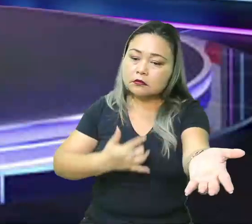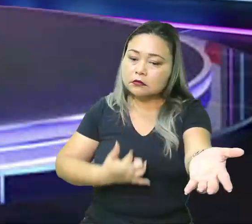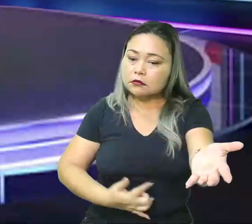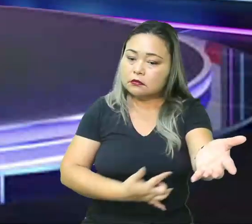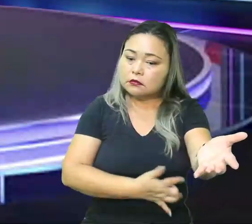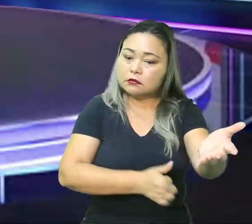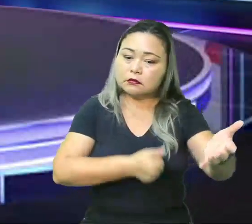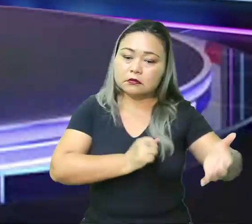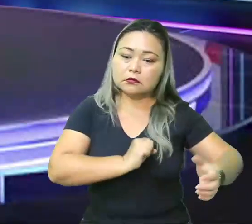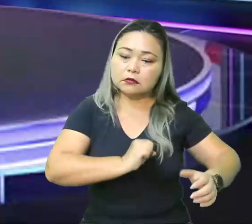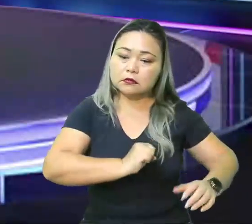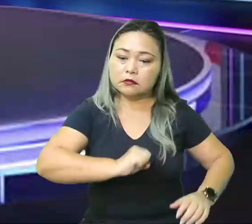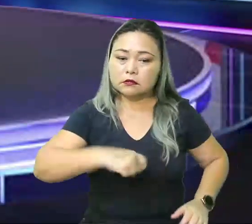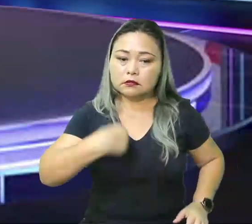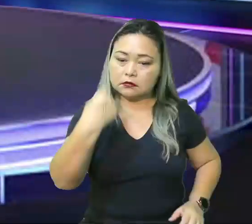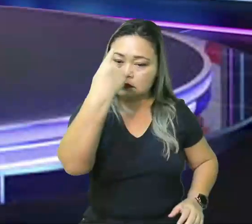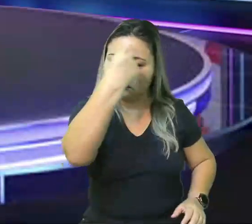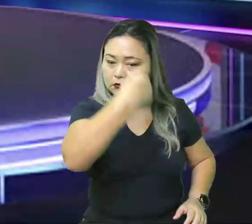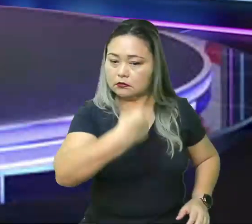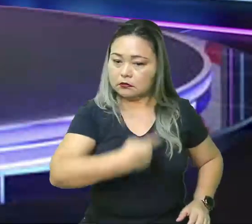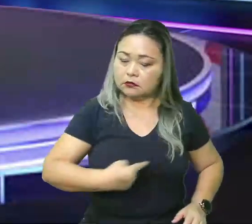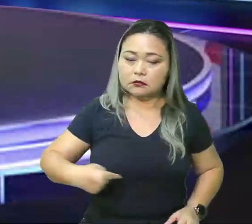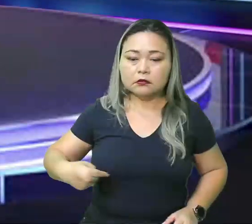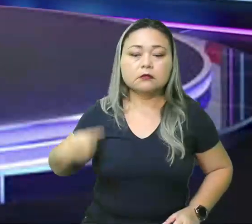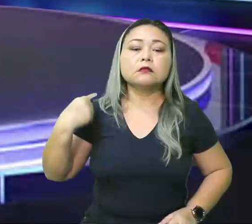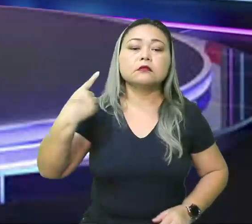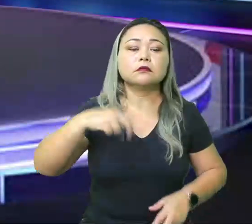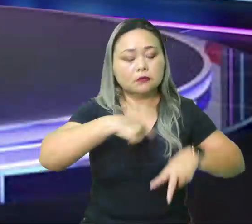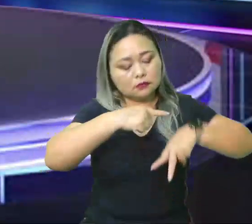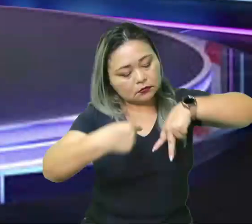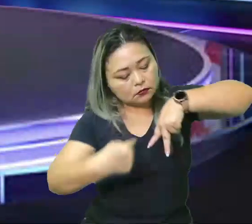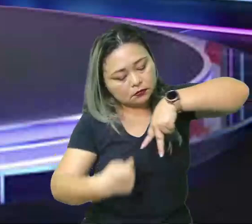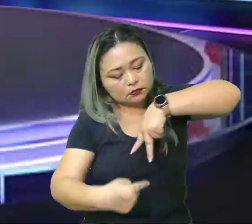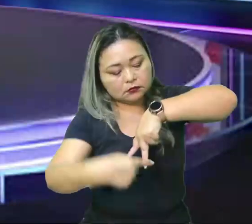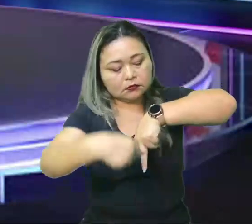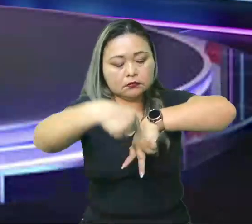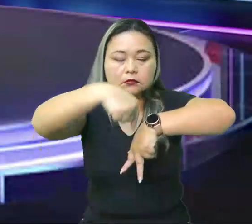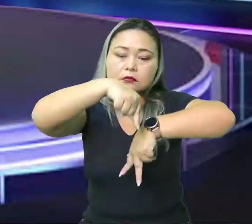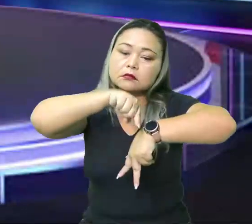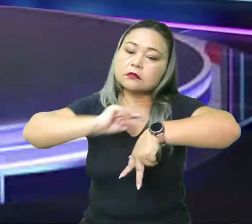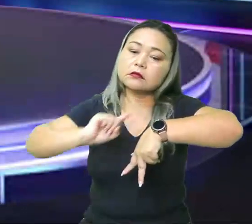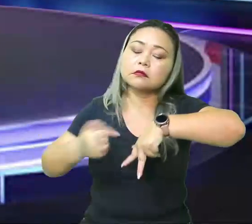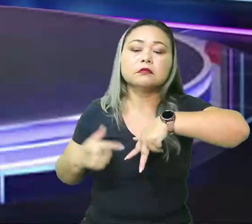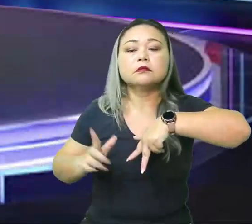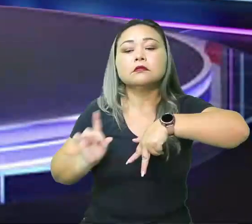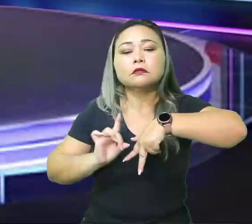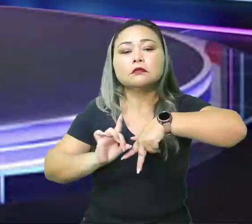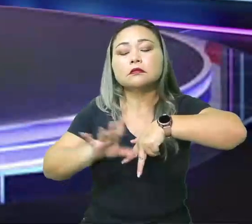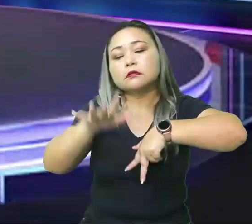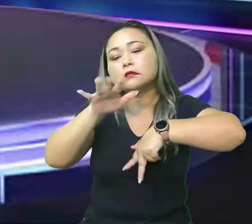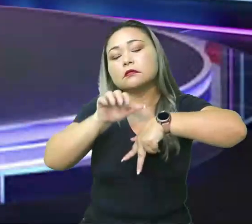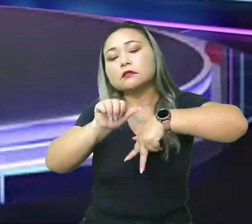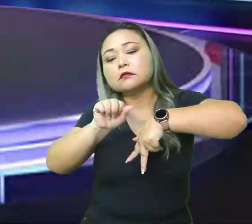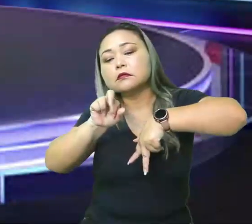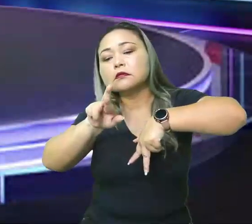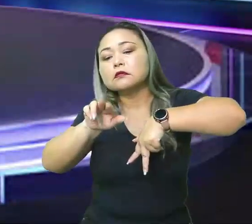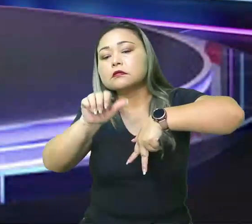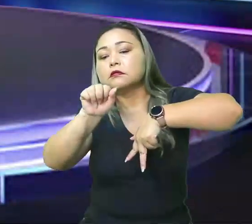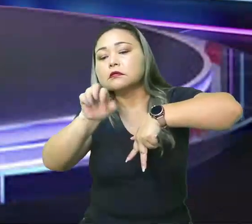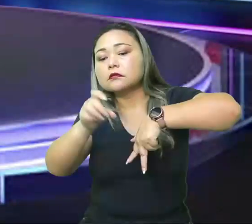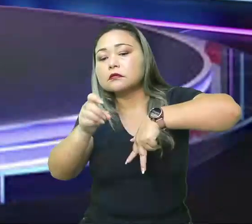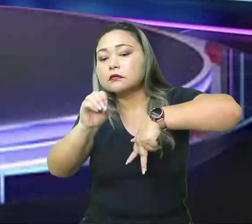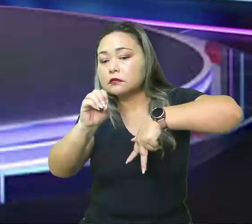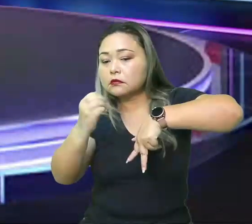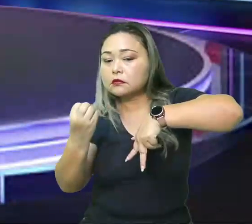sangue sai do coração e é bombeado para todo o corpo, nos membros inferiores, membros superiores, oxigenando todas as nossas